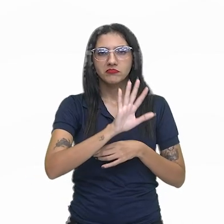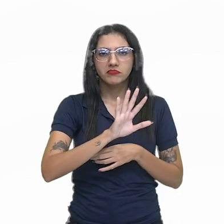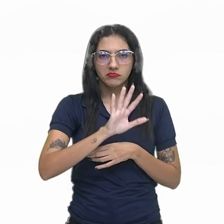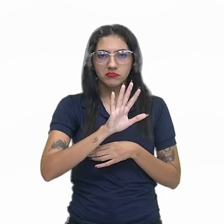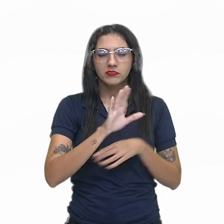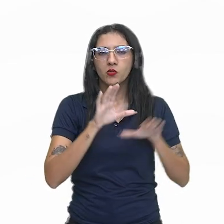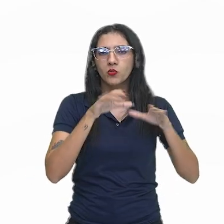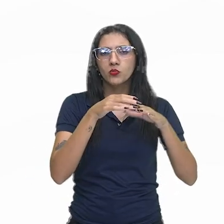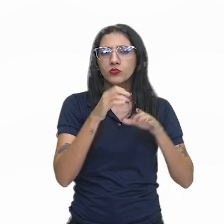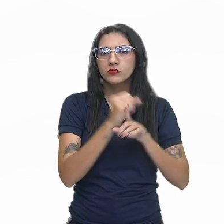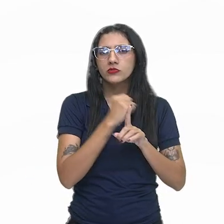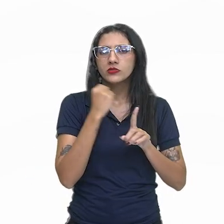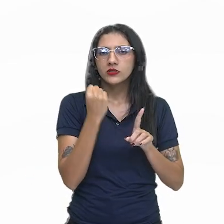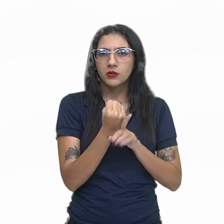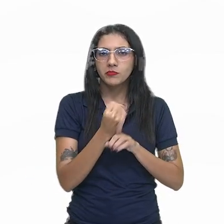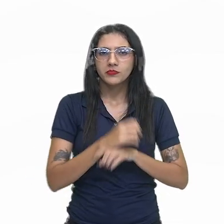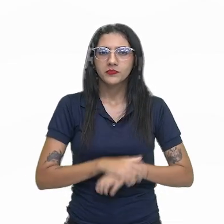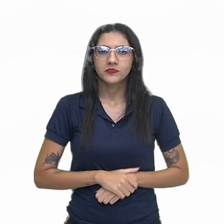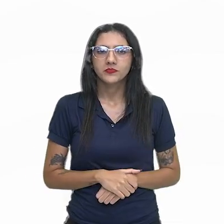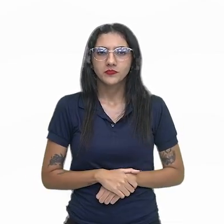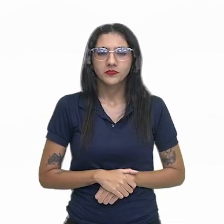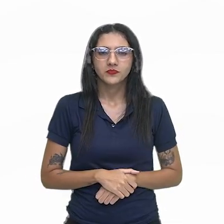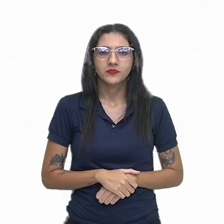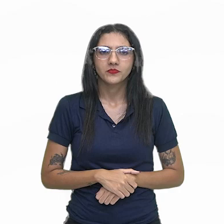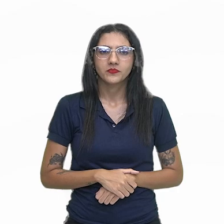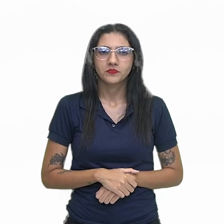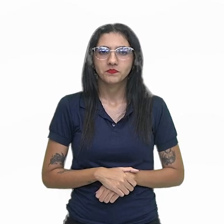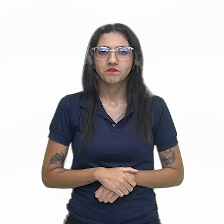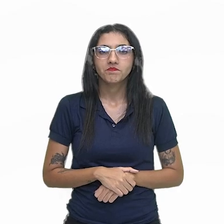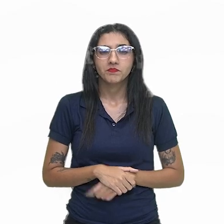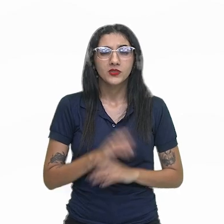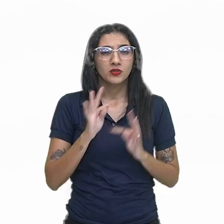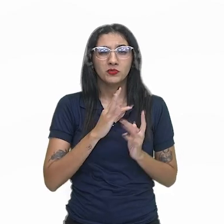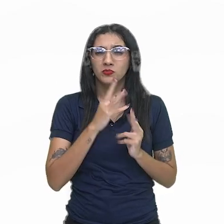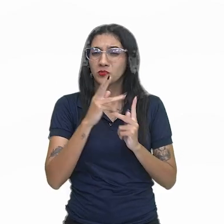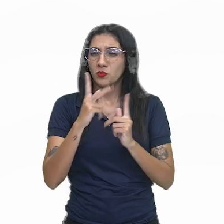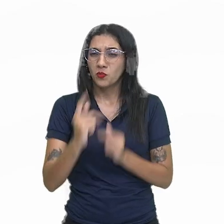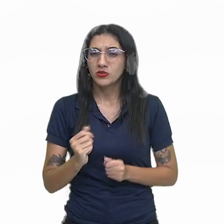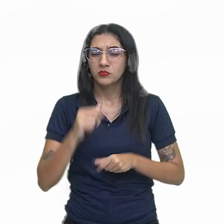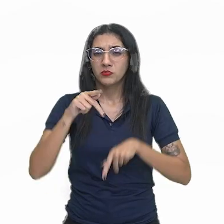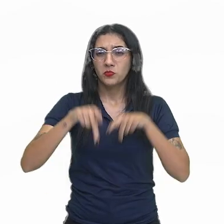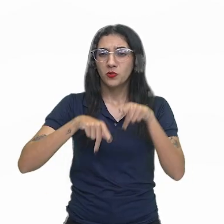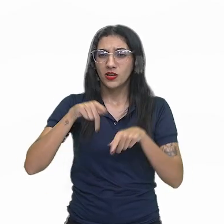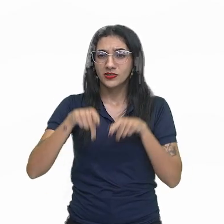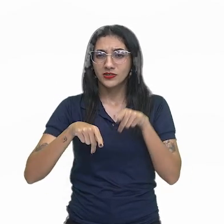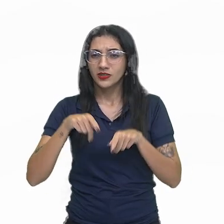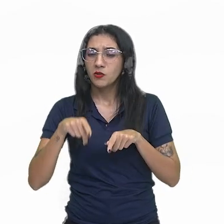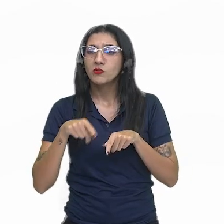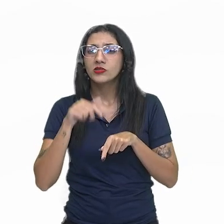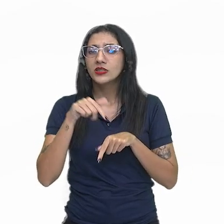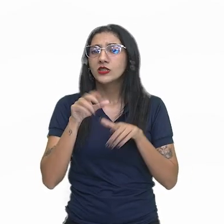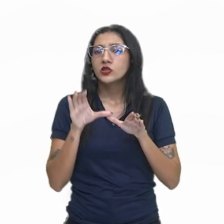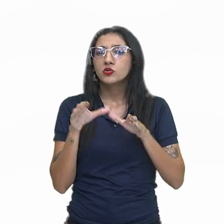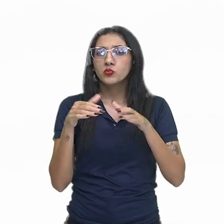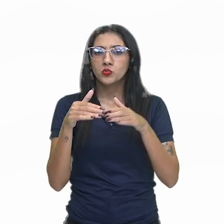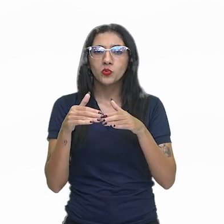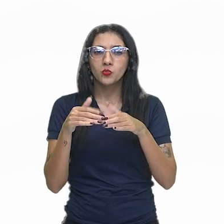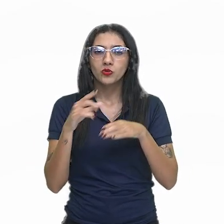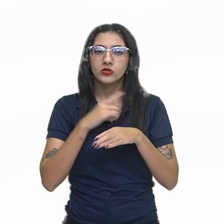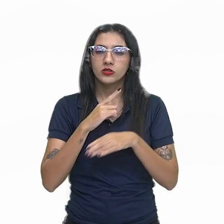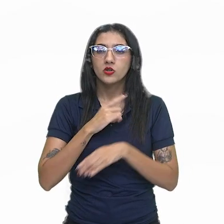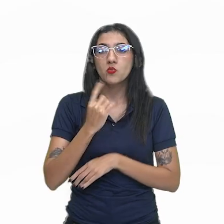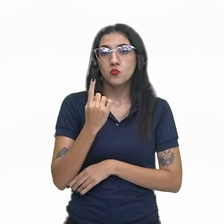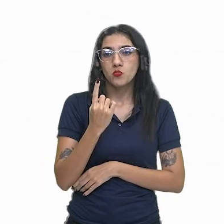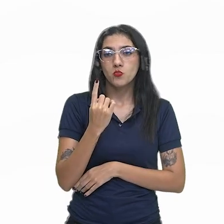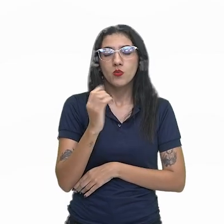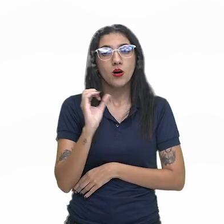inseridos, né? Vejam lá. Todos os membros de uma sociedade ou grupo social possuem uma ou